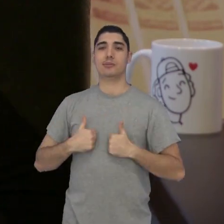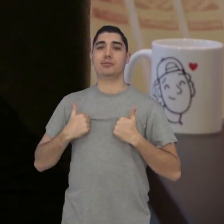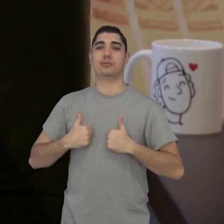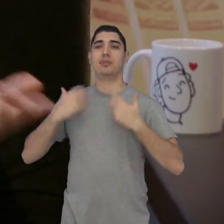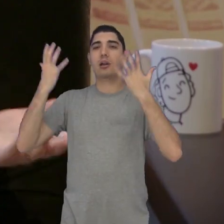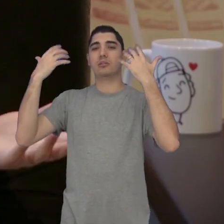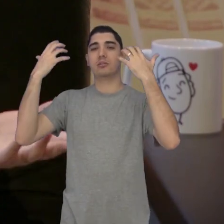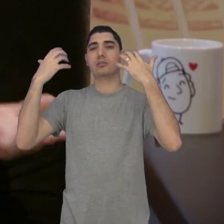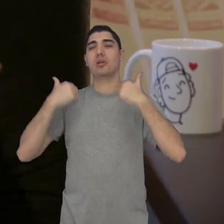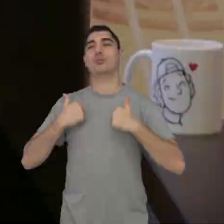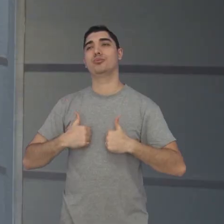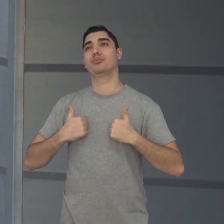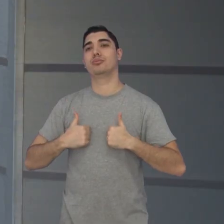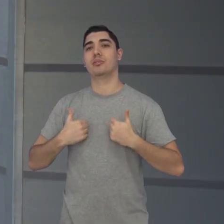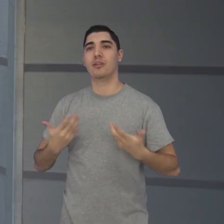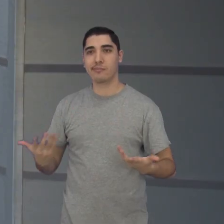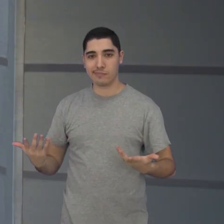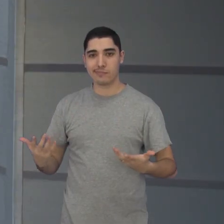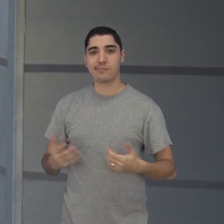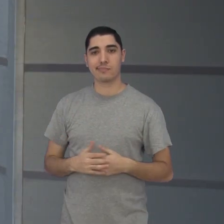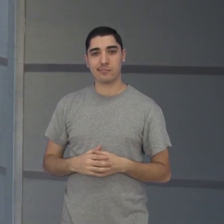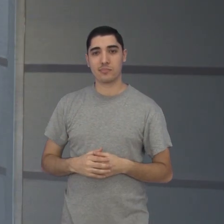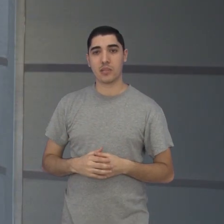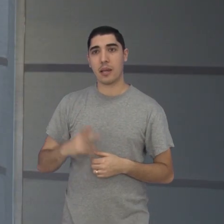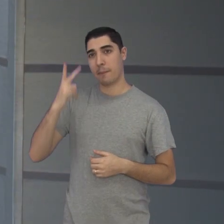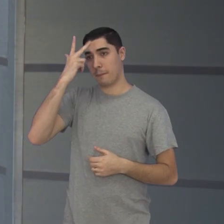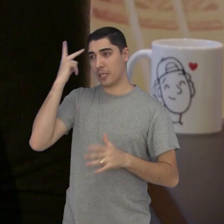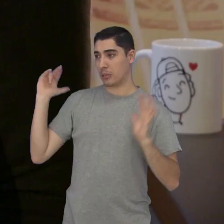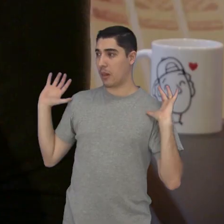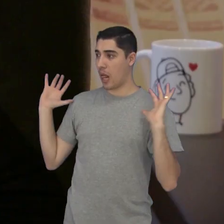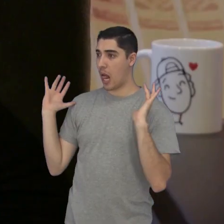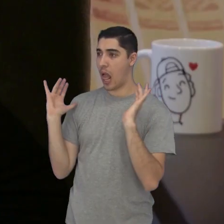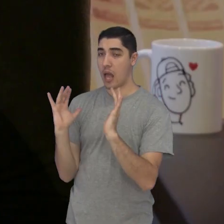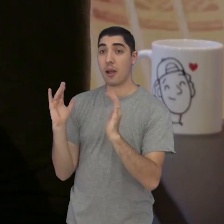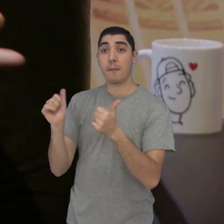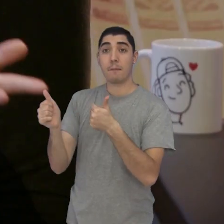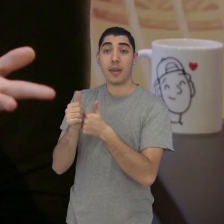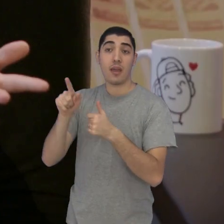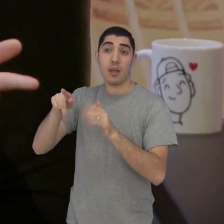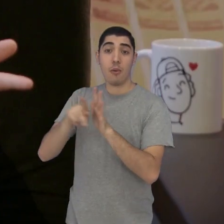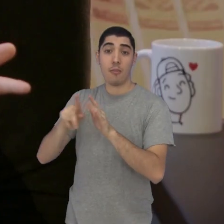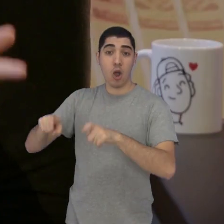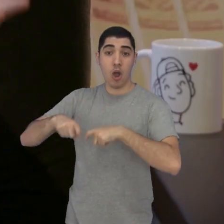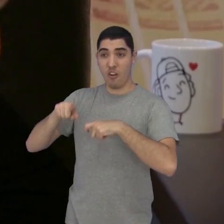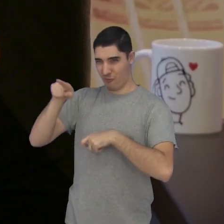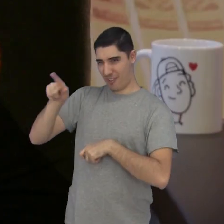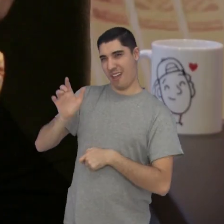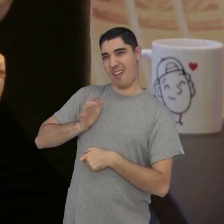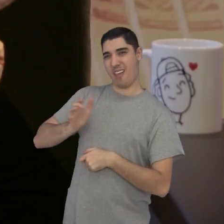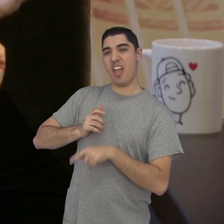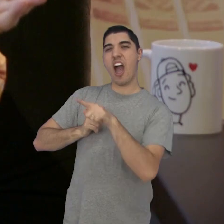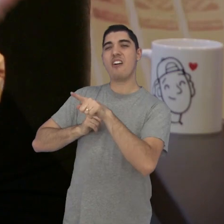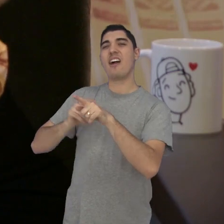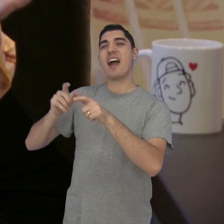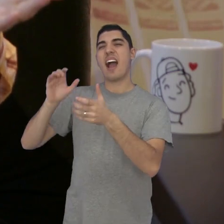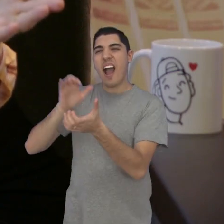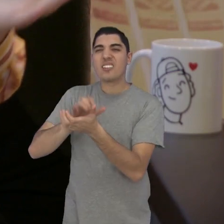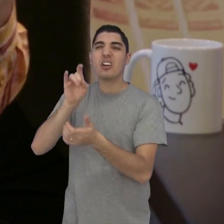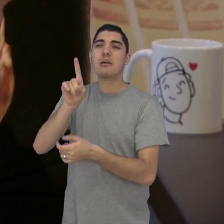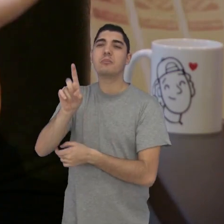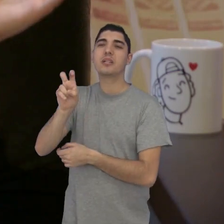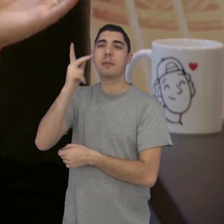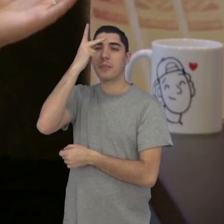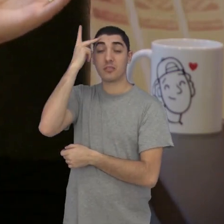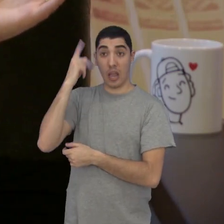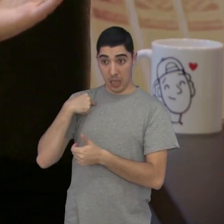em casa quer tomar banho. Cheguei em casa não tinha como tomar banho. Mas por quê? Cheio de gente, casa de roça. Olha, você é rico. Rico quando casa é